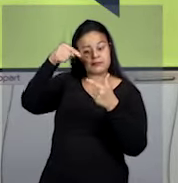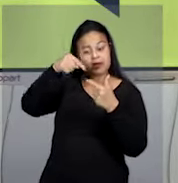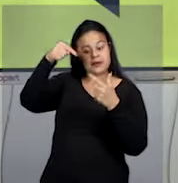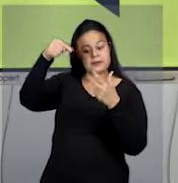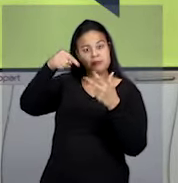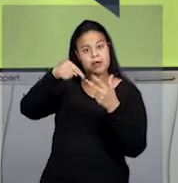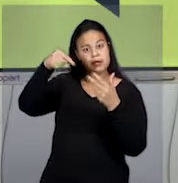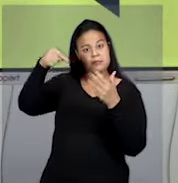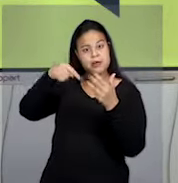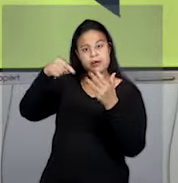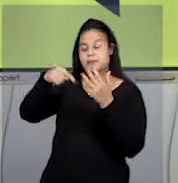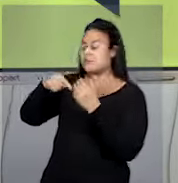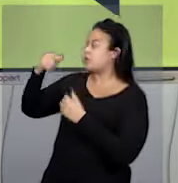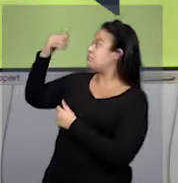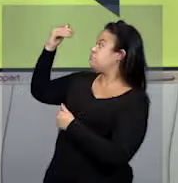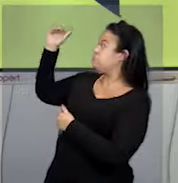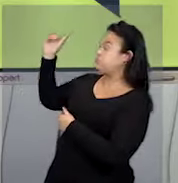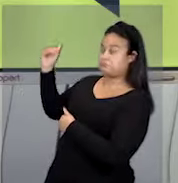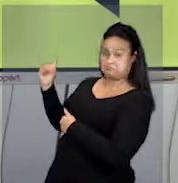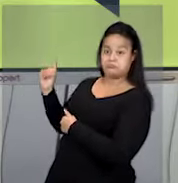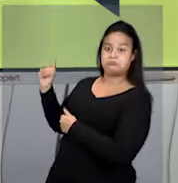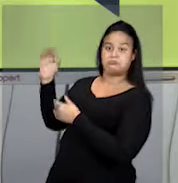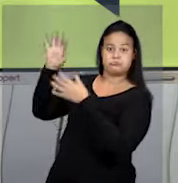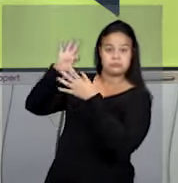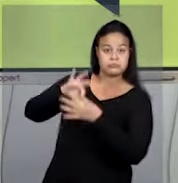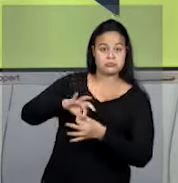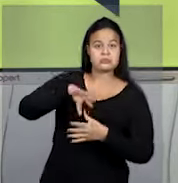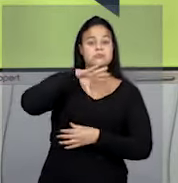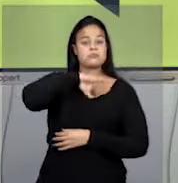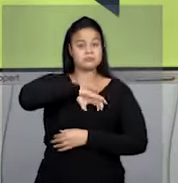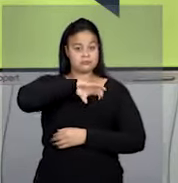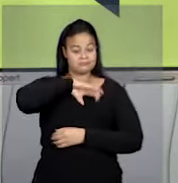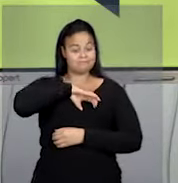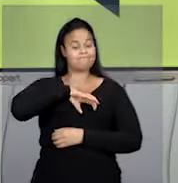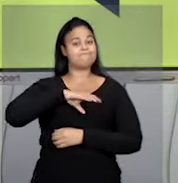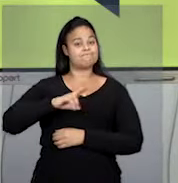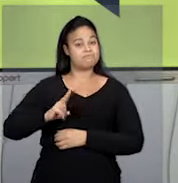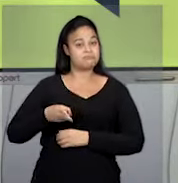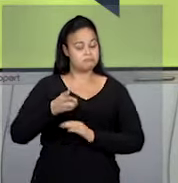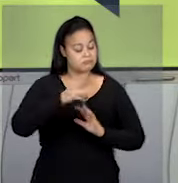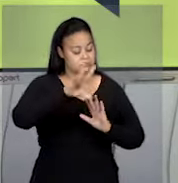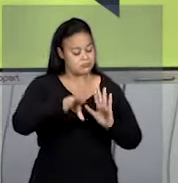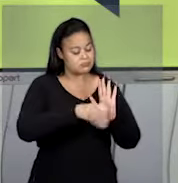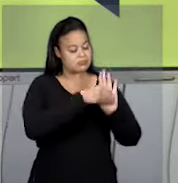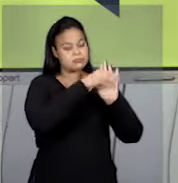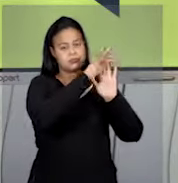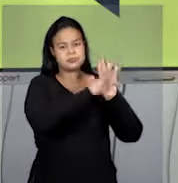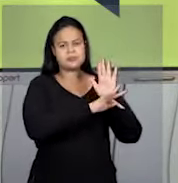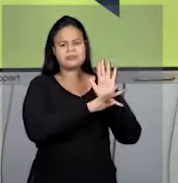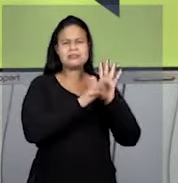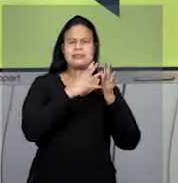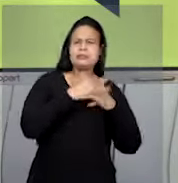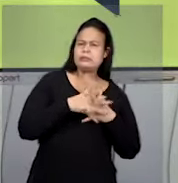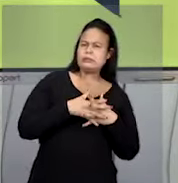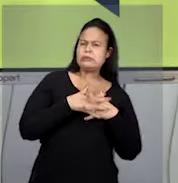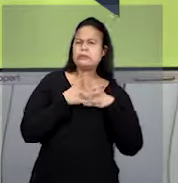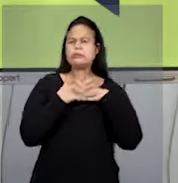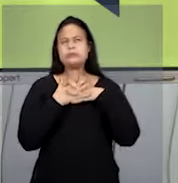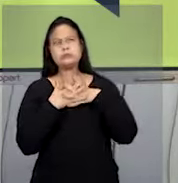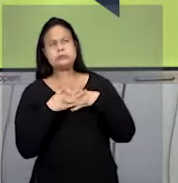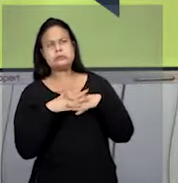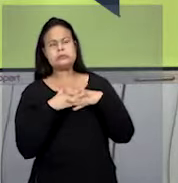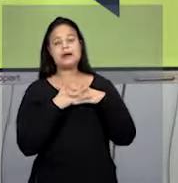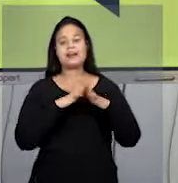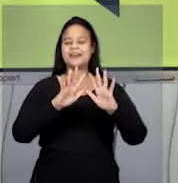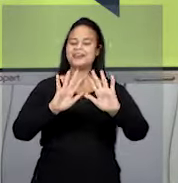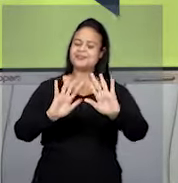possessivos, demonstrativos, que contribuem para a continuidade do texto. Meio confuso, não é? Mas eu vou clarear